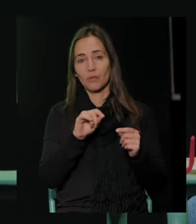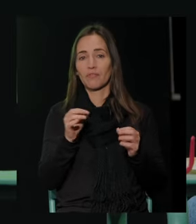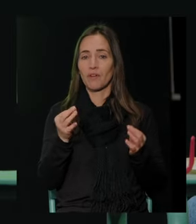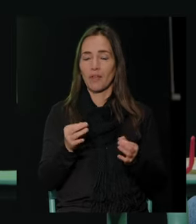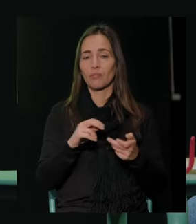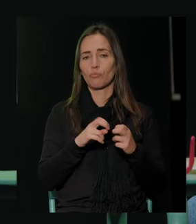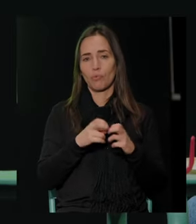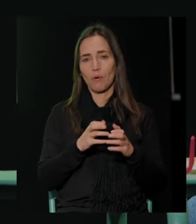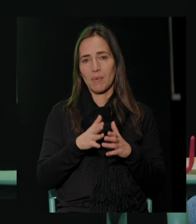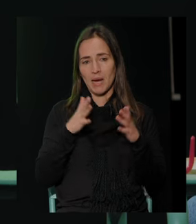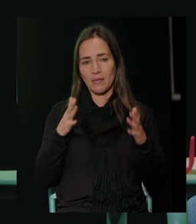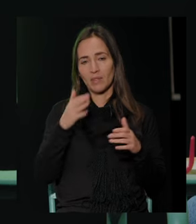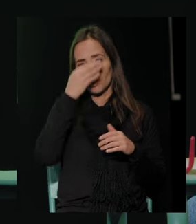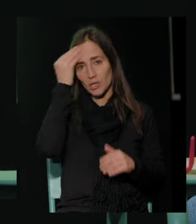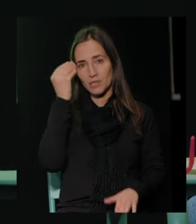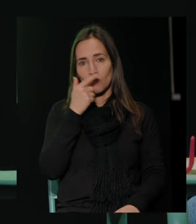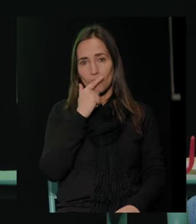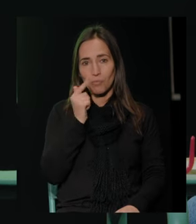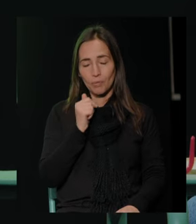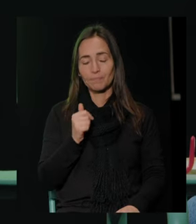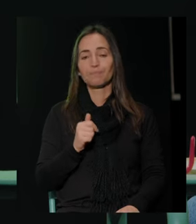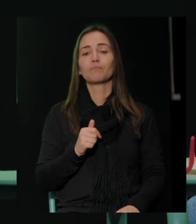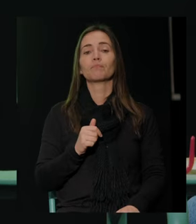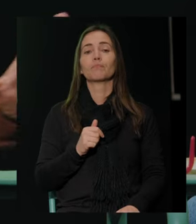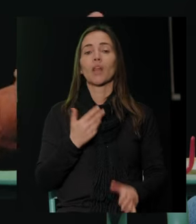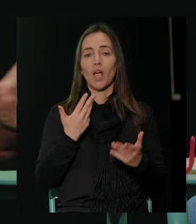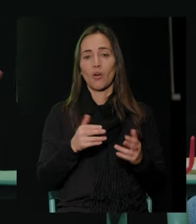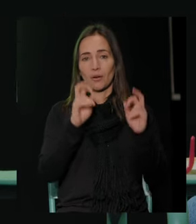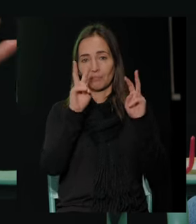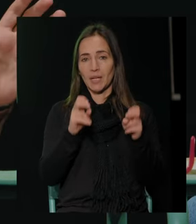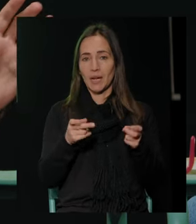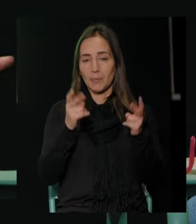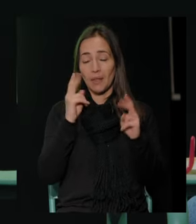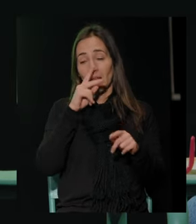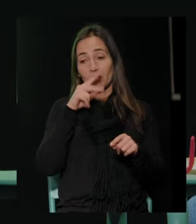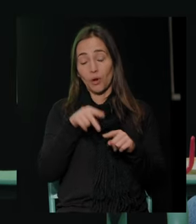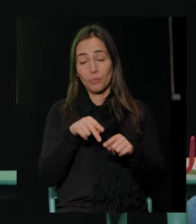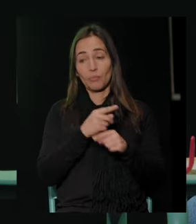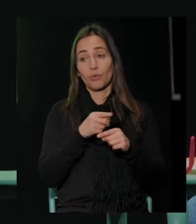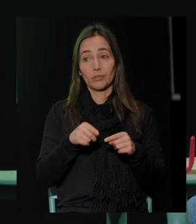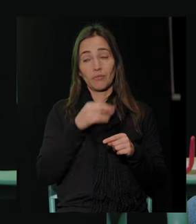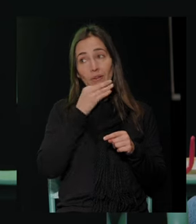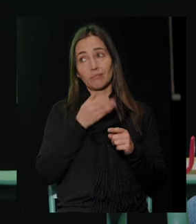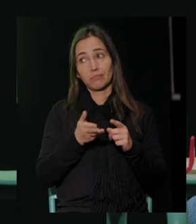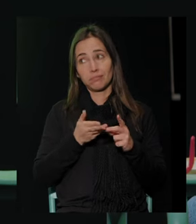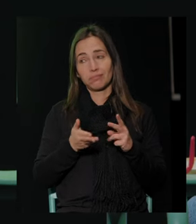problema que não pode ser esquecido. A liberdade. E interrompo-me, porque isto tapa-nos para muitas mangas.